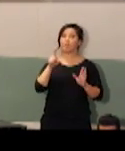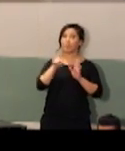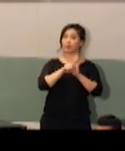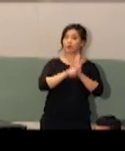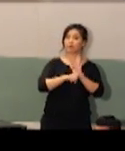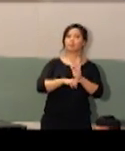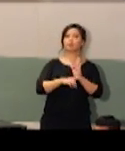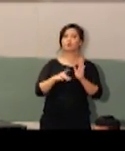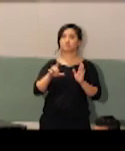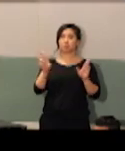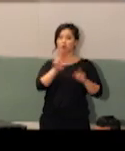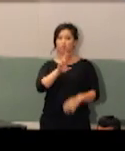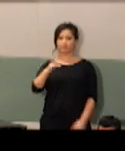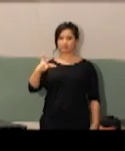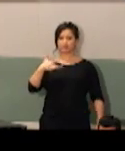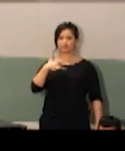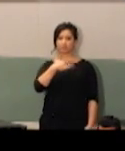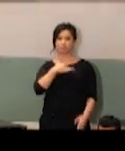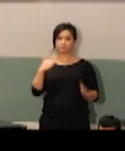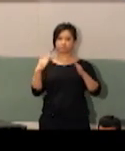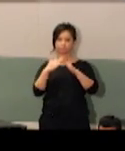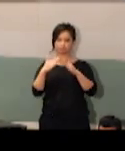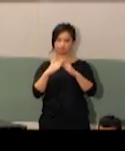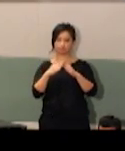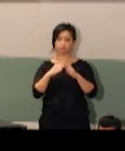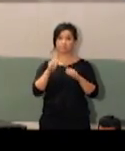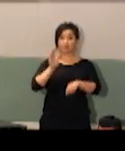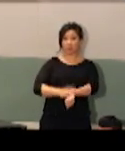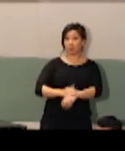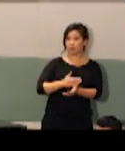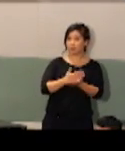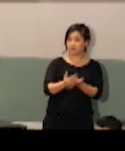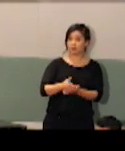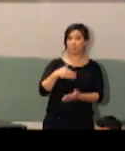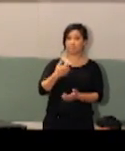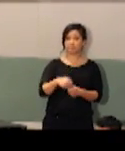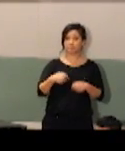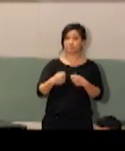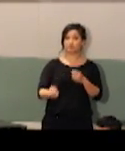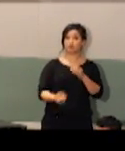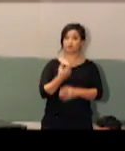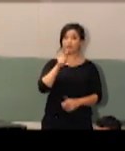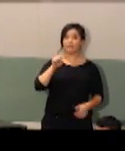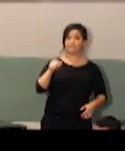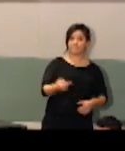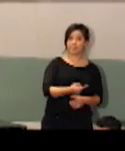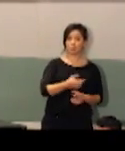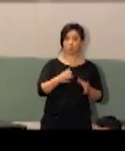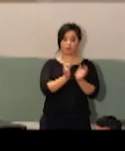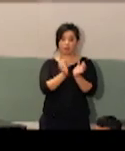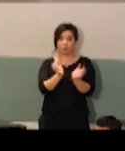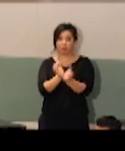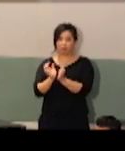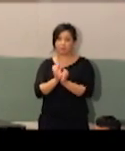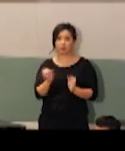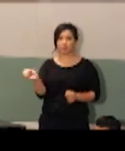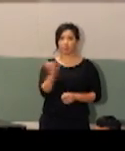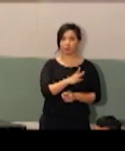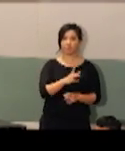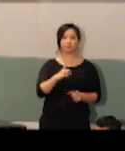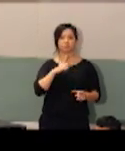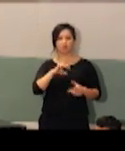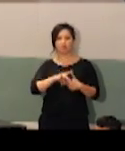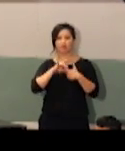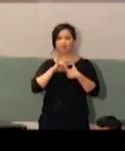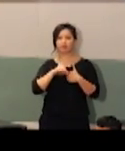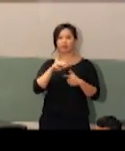governo, com 1.000 novas equipes de profissionais de saúde liderados pelos médicos,